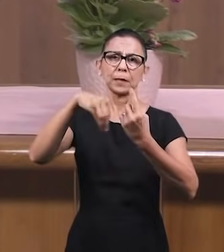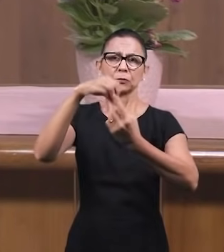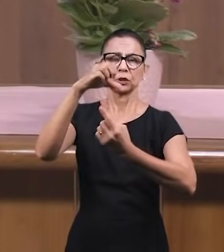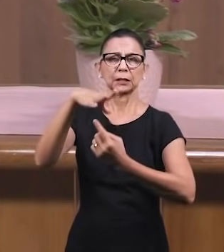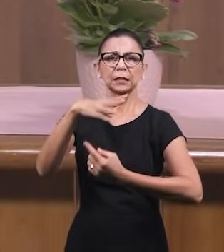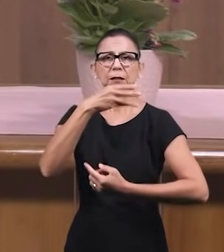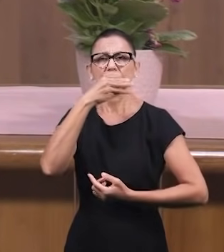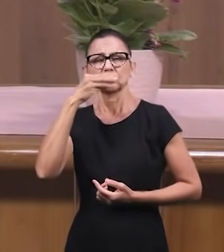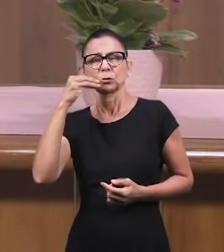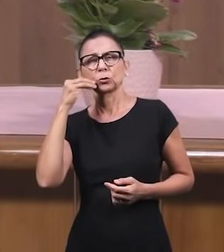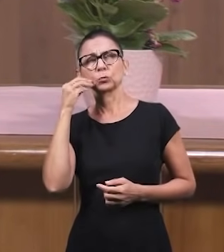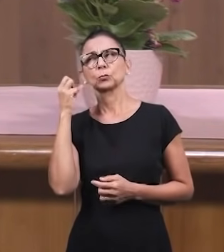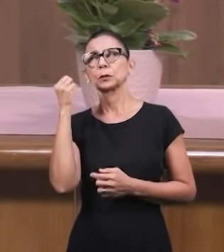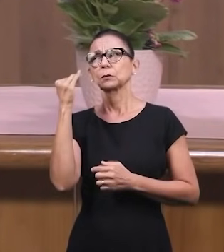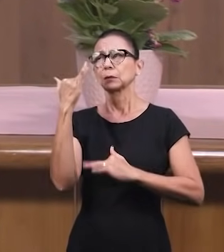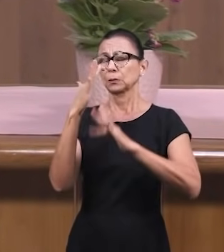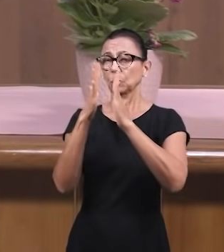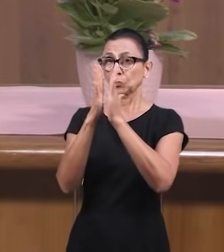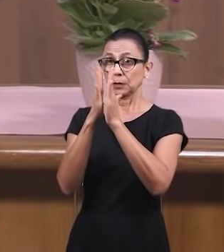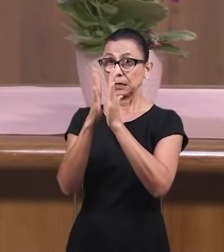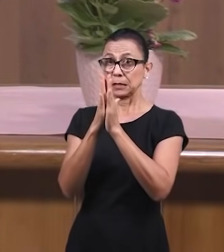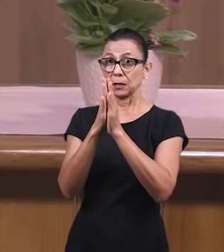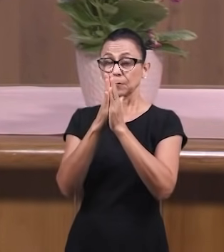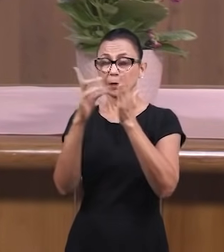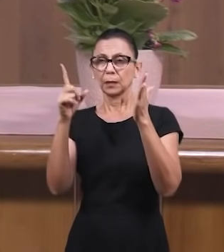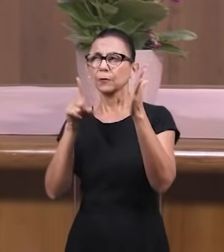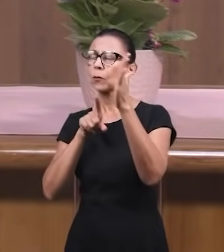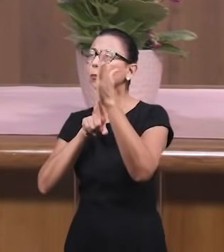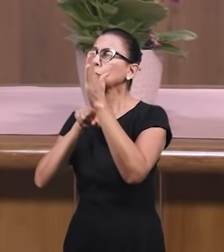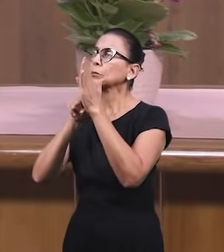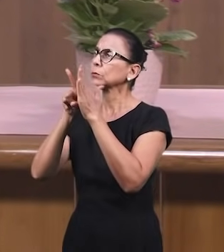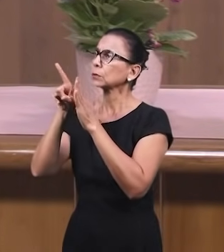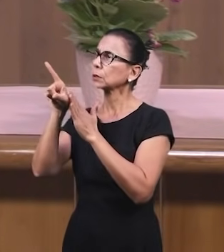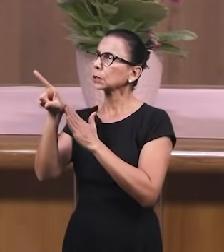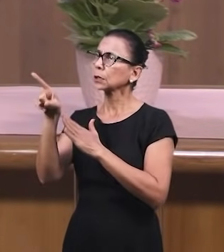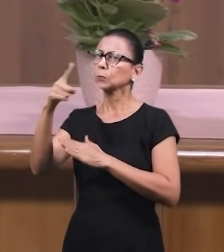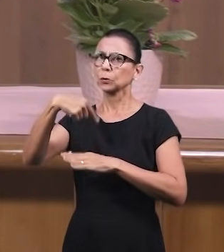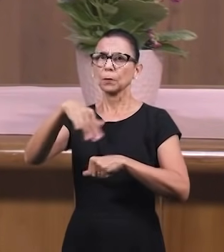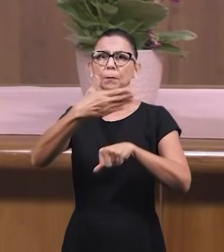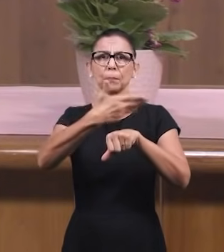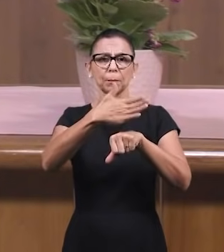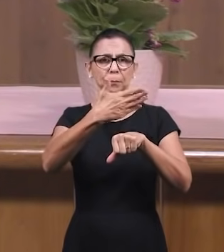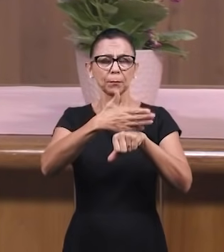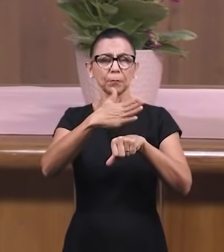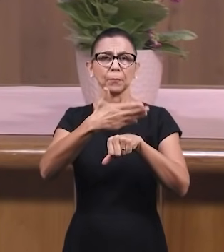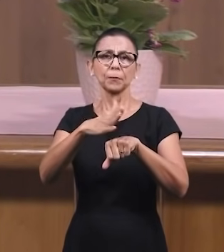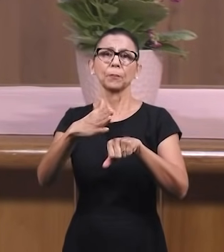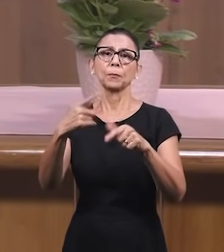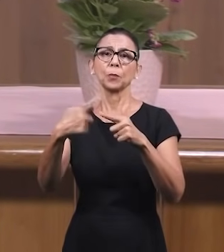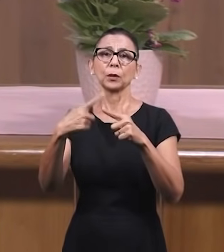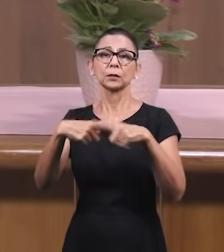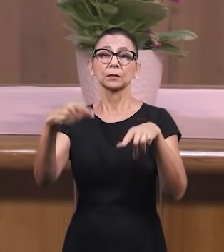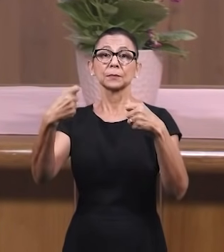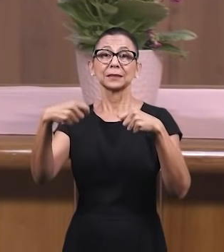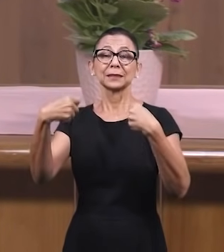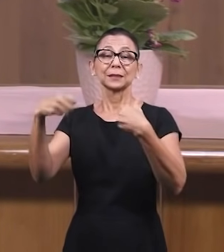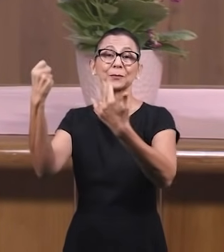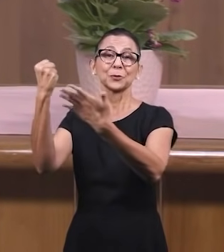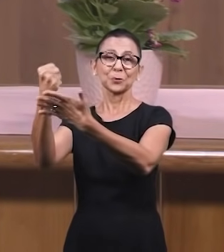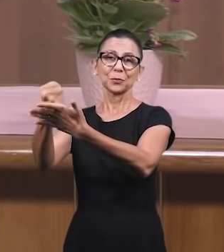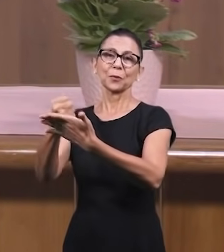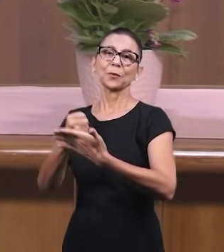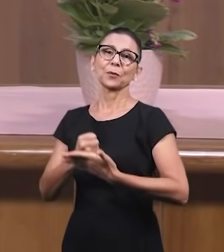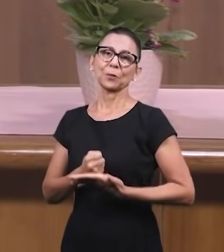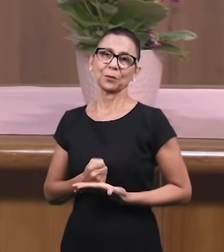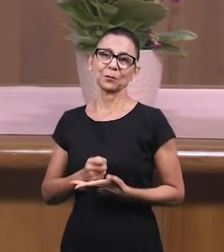quando participamos da consulta à palavra, tudo isso temos praticado, nós estamos dizendo, Senhor, salva-me